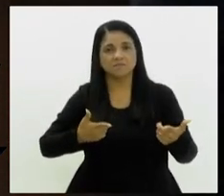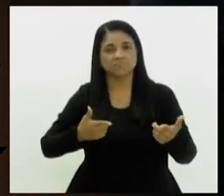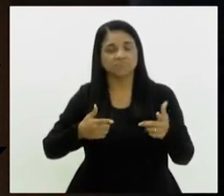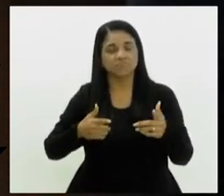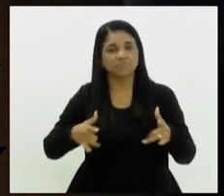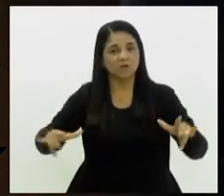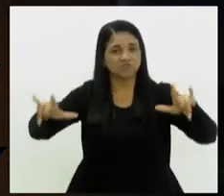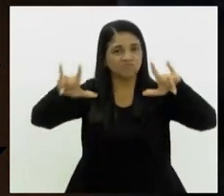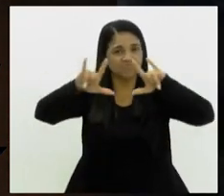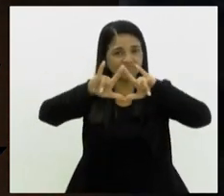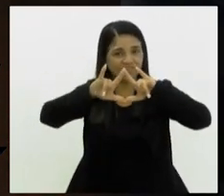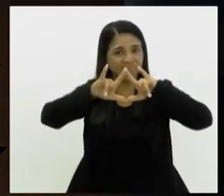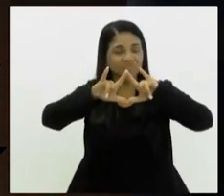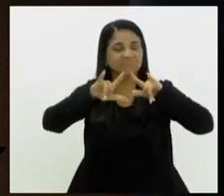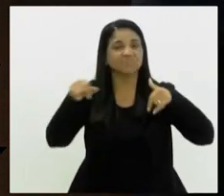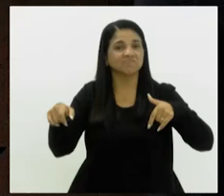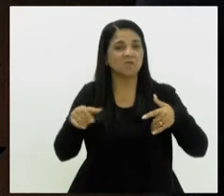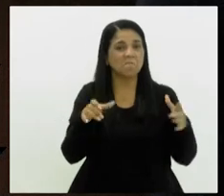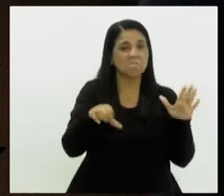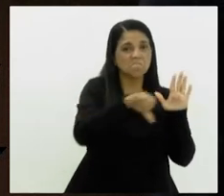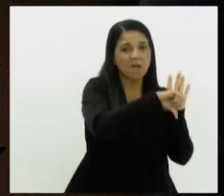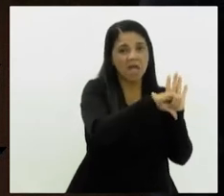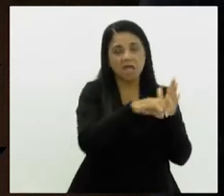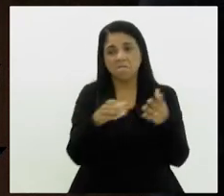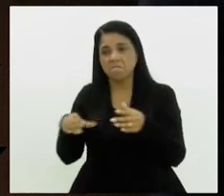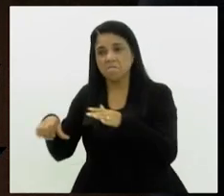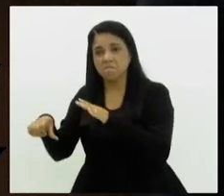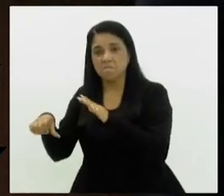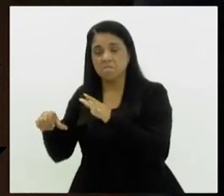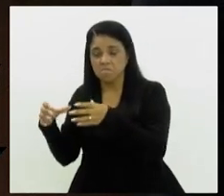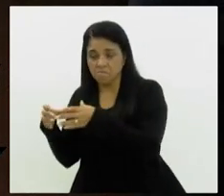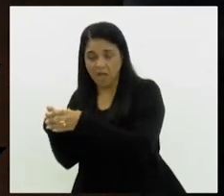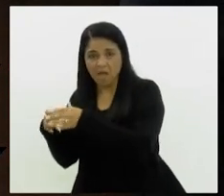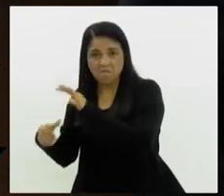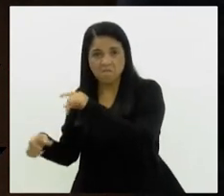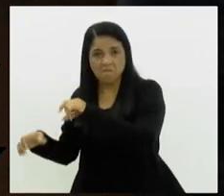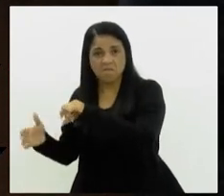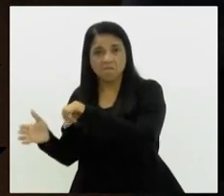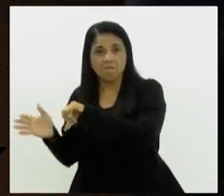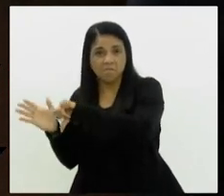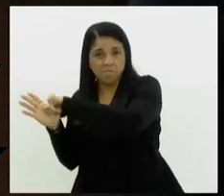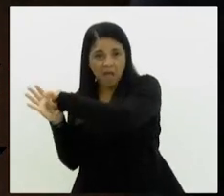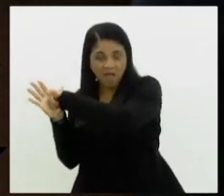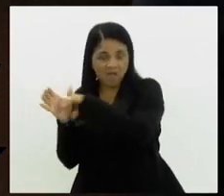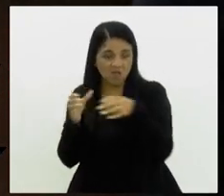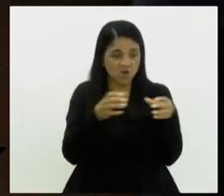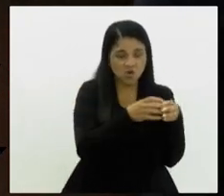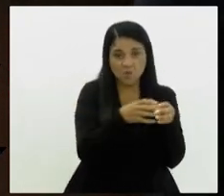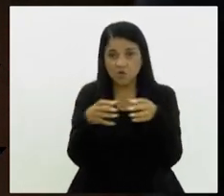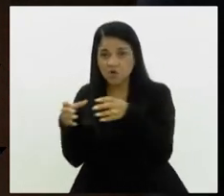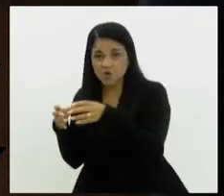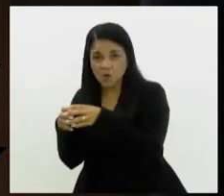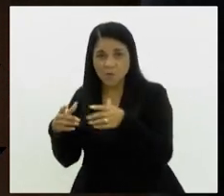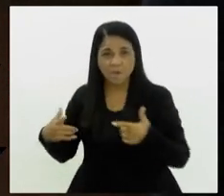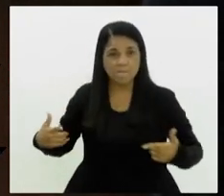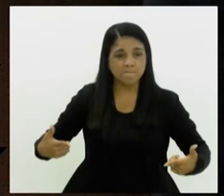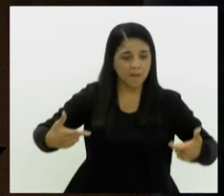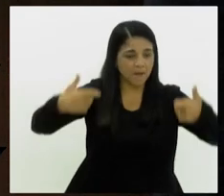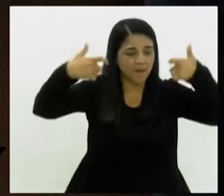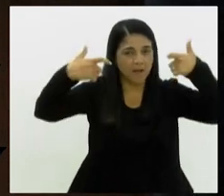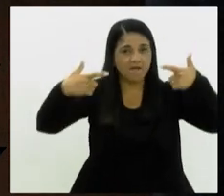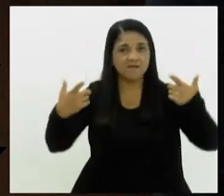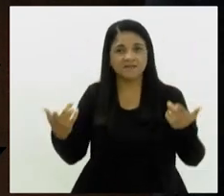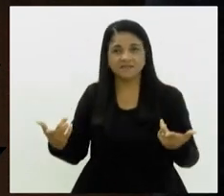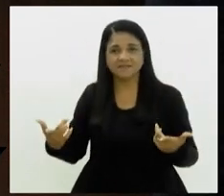meliantes, quer dizer, eles estão se pegando lá entre eles, mas o PSB não imaginava que isso fosse acontecer,